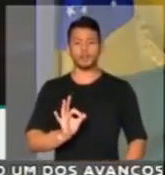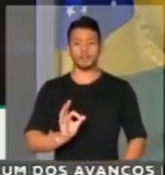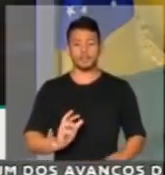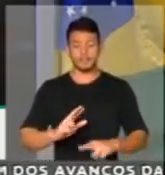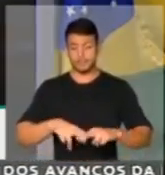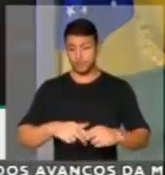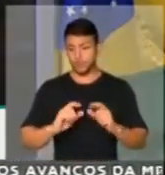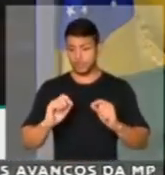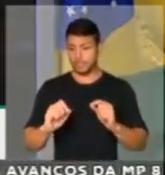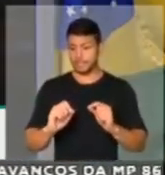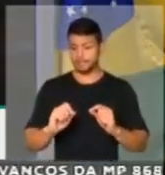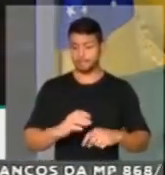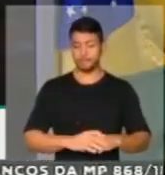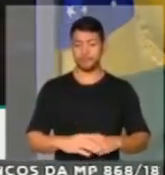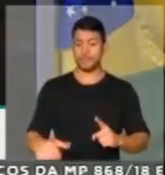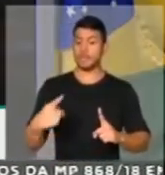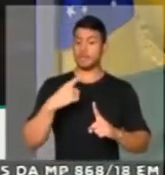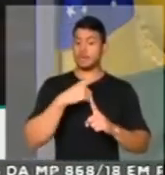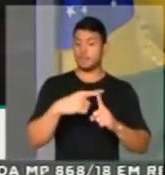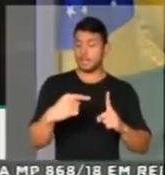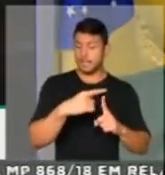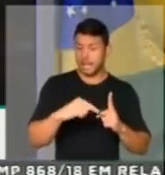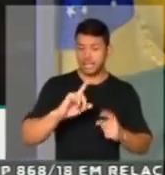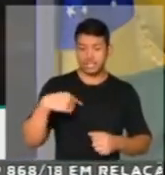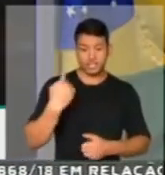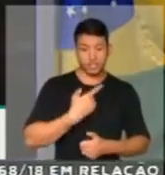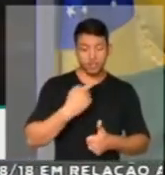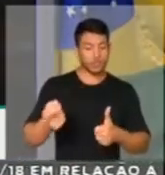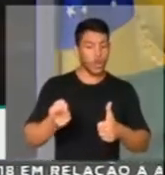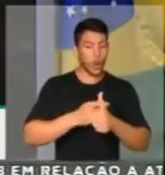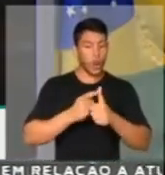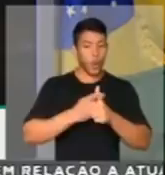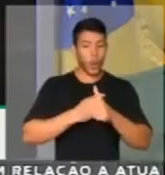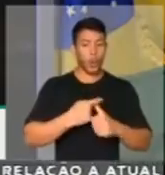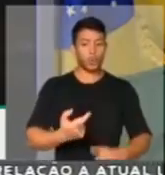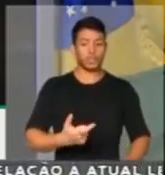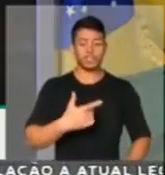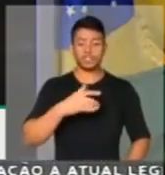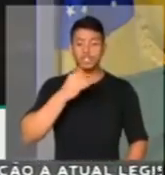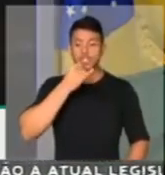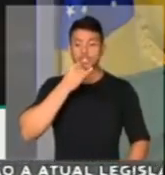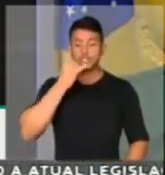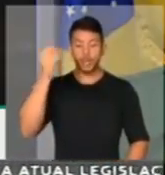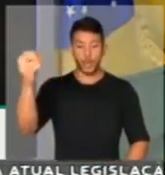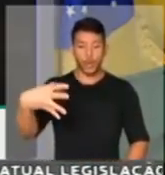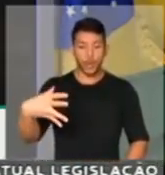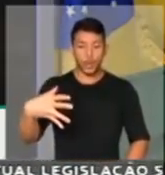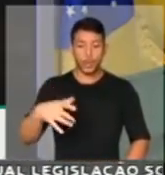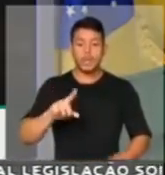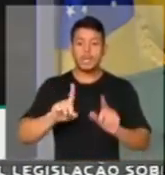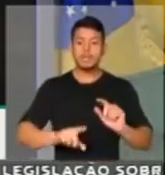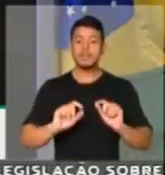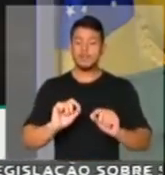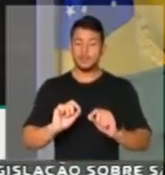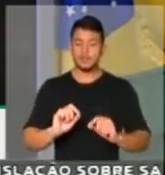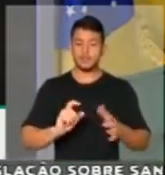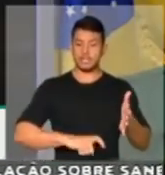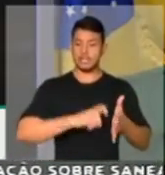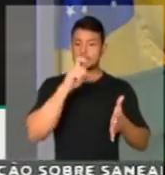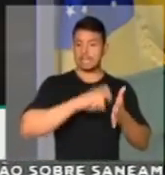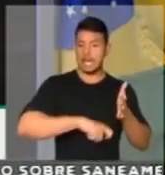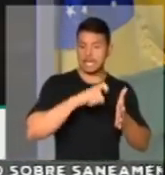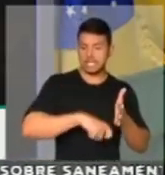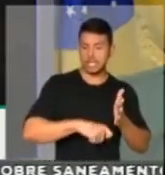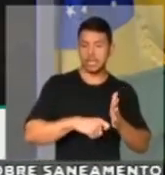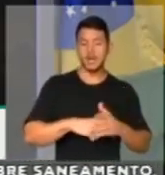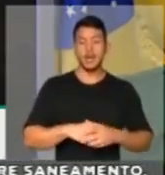praticamente metade da conta de luz que hoje o cidadão comum paga são subsídios, taxas, encargos e